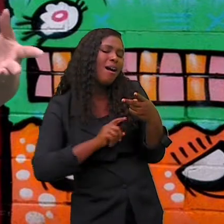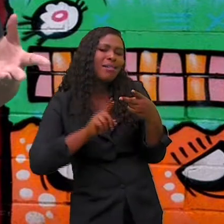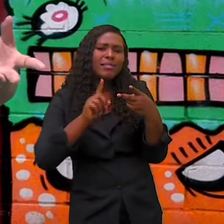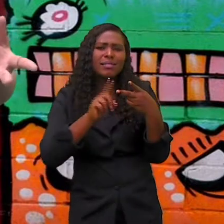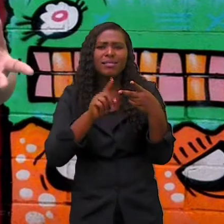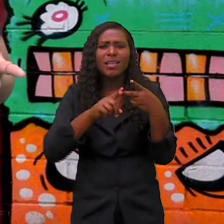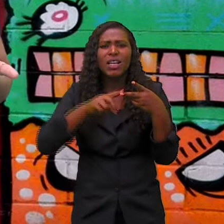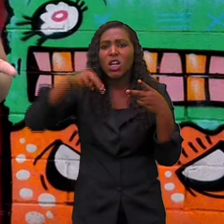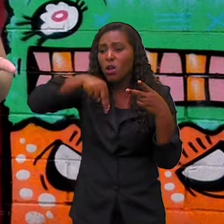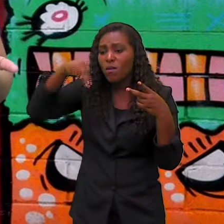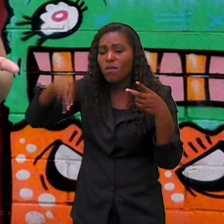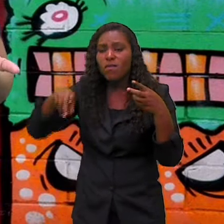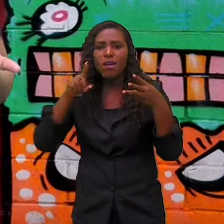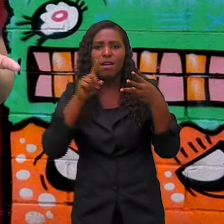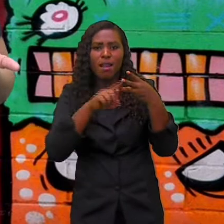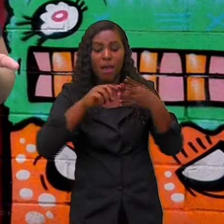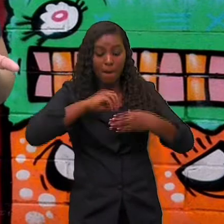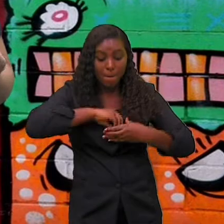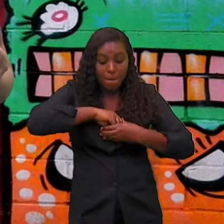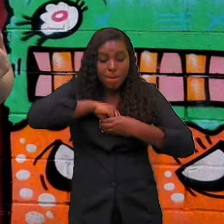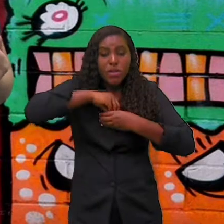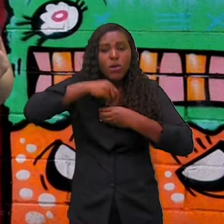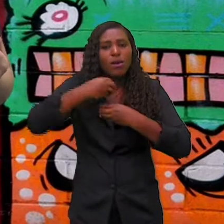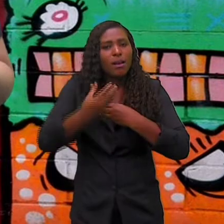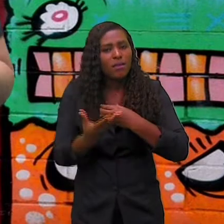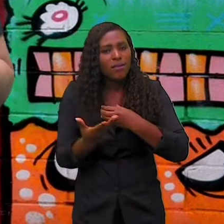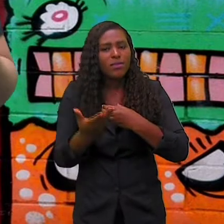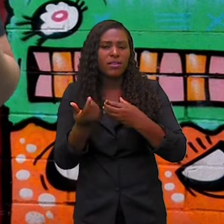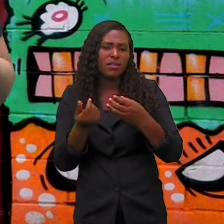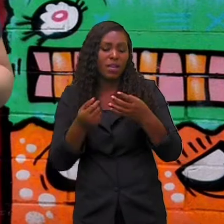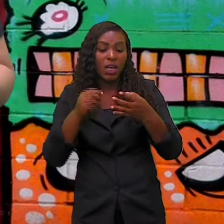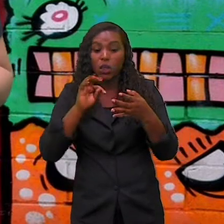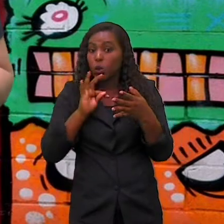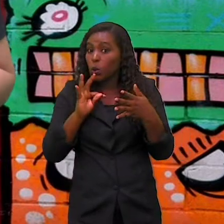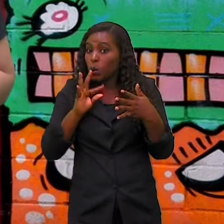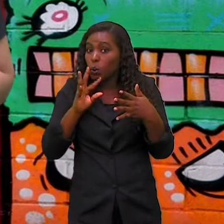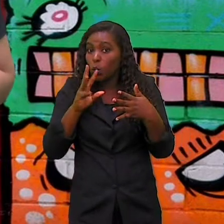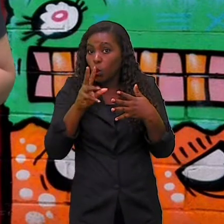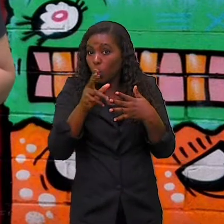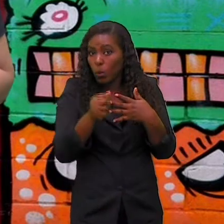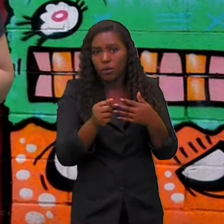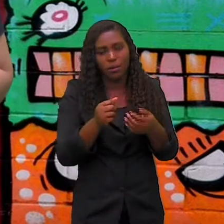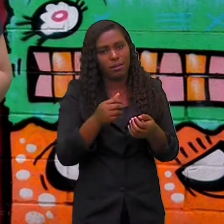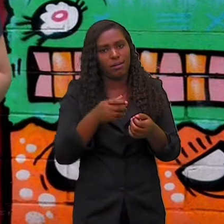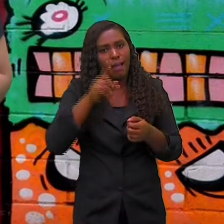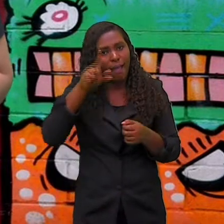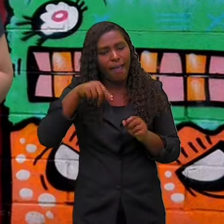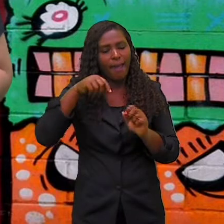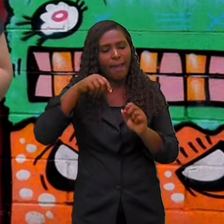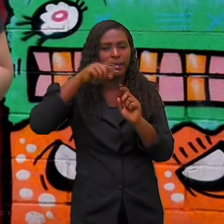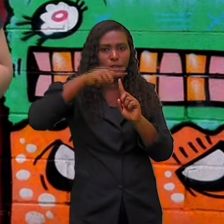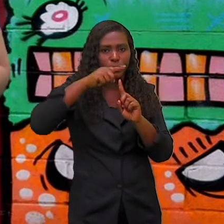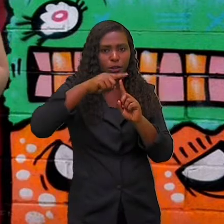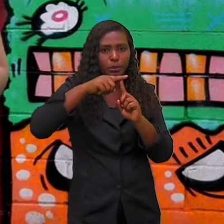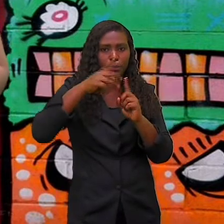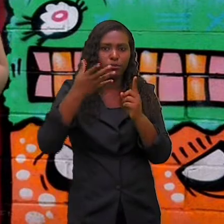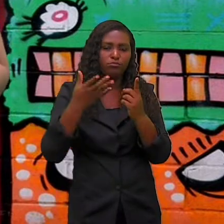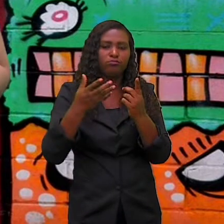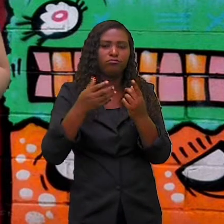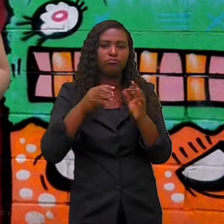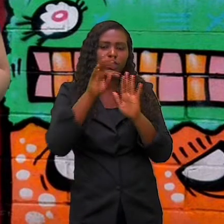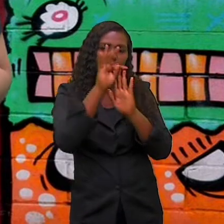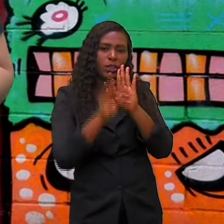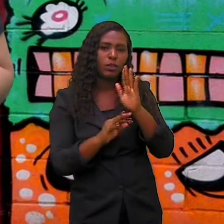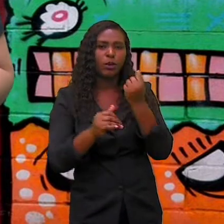todos esses são gêneros narrativos. Lembram aí que eu falei? Todos se encaixam aí nesse tipo textual narrativo. E por quê? Porque eles usam